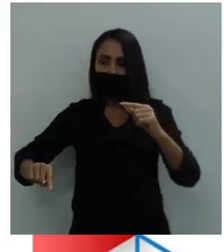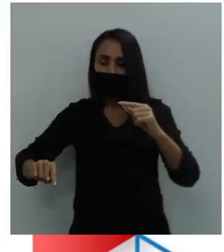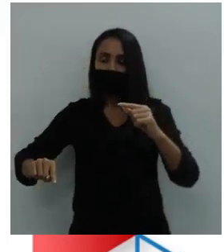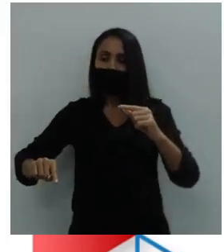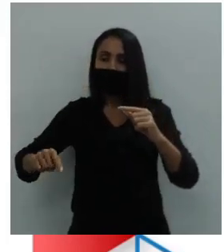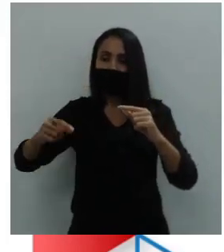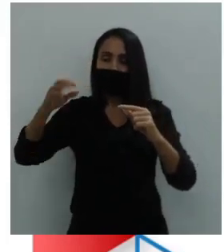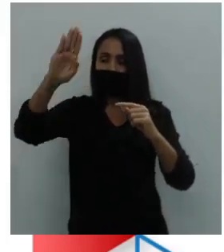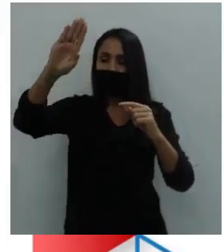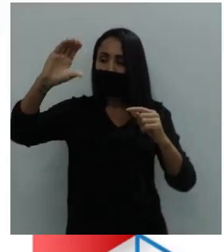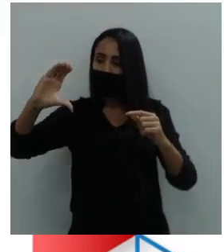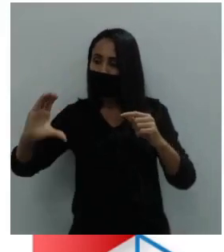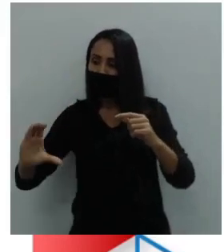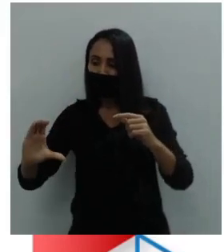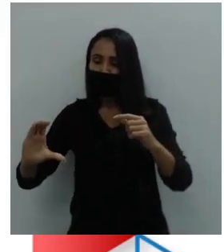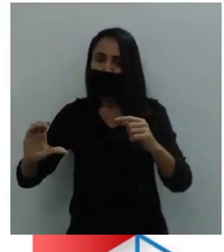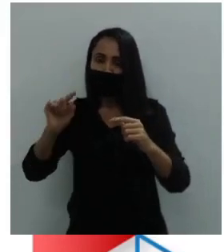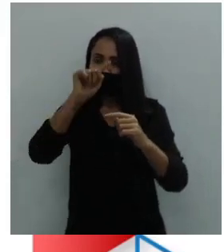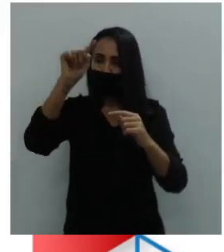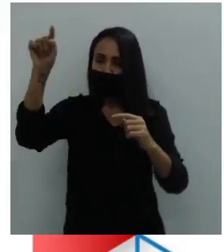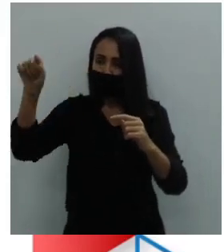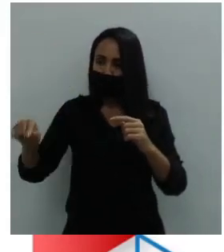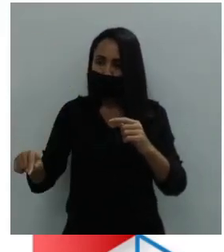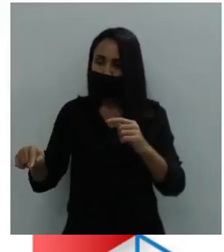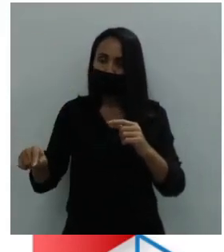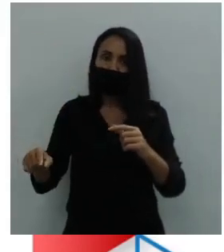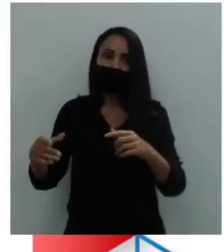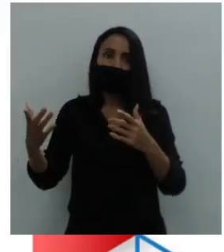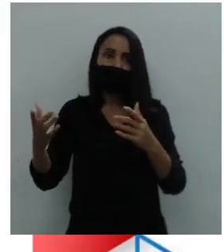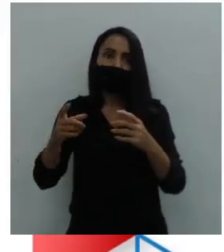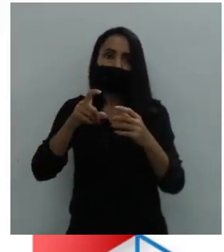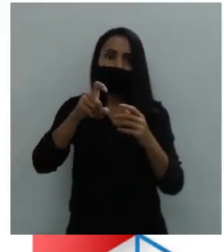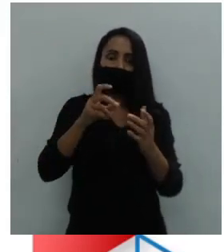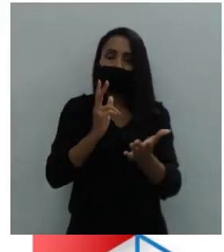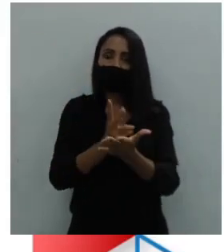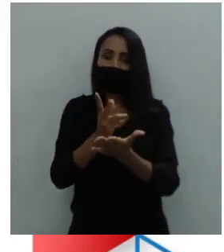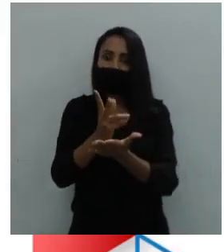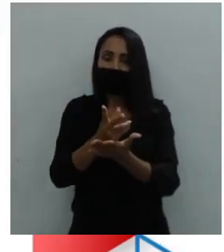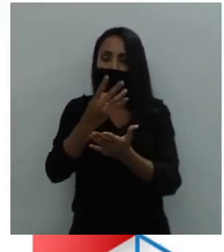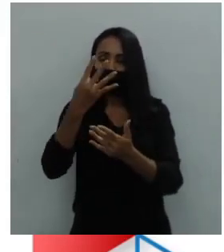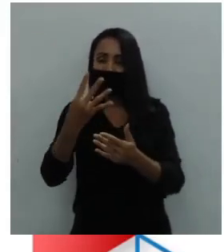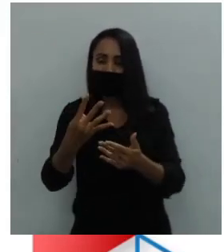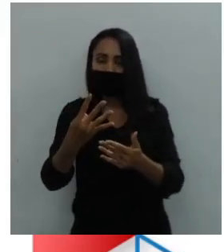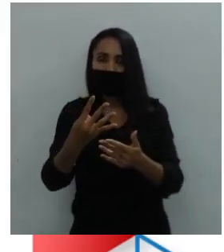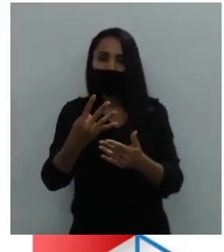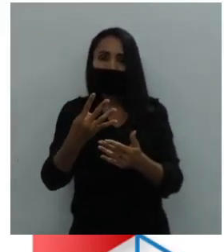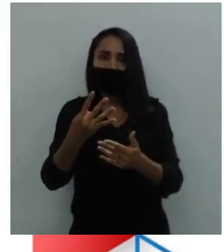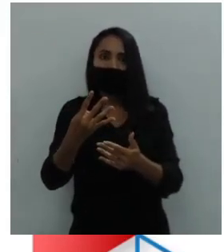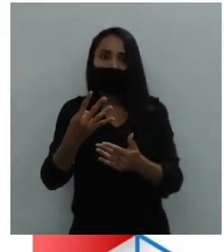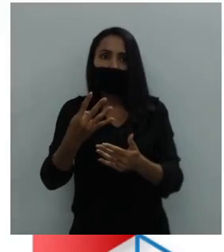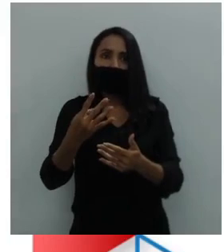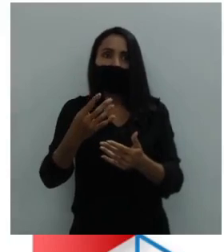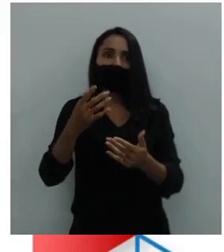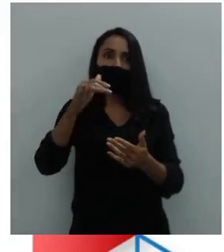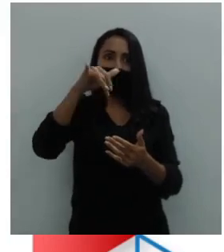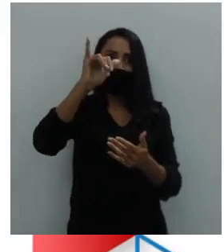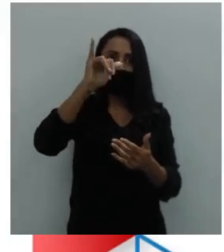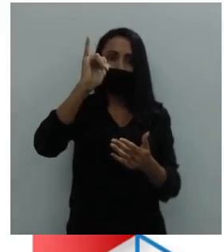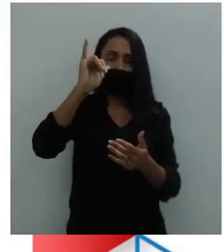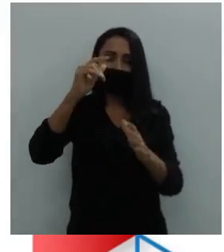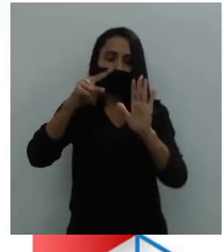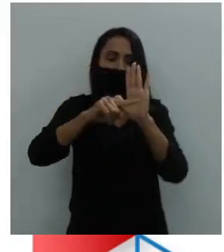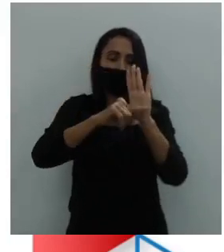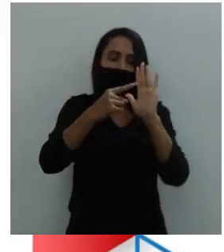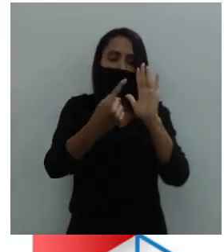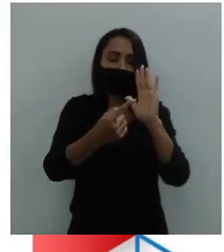4 unidades. Do jeito que está aí, ó. X continua sendo 4 e Y saiu de menos